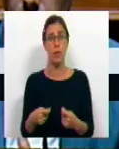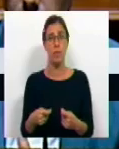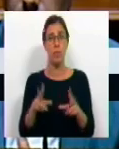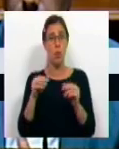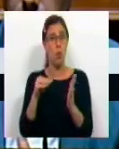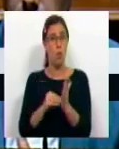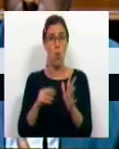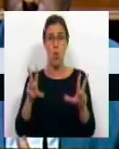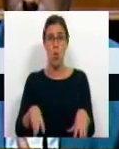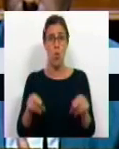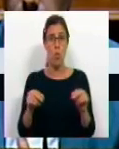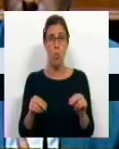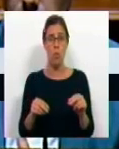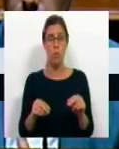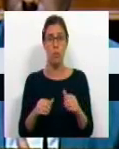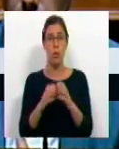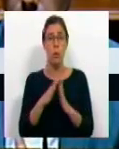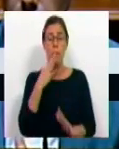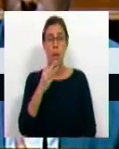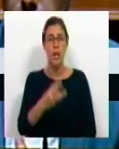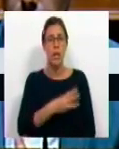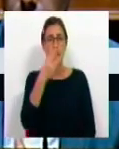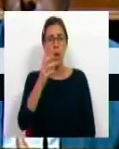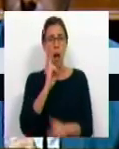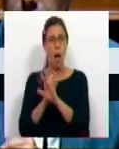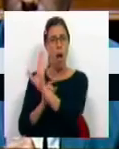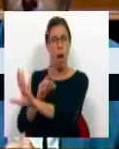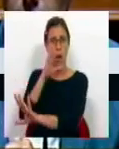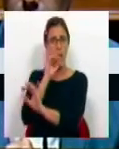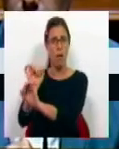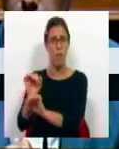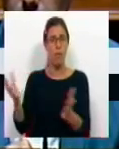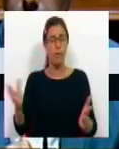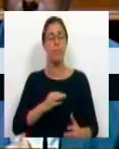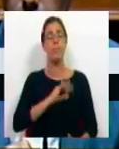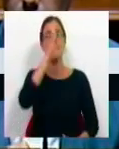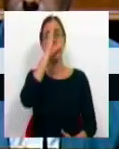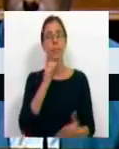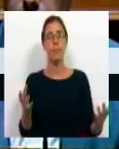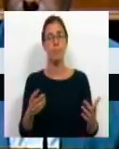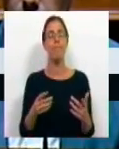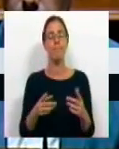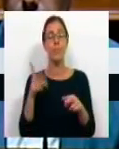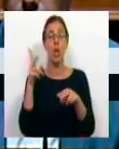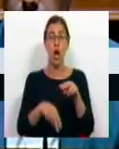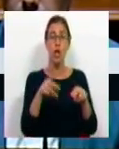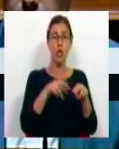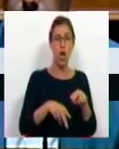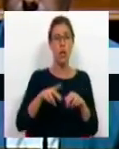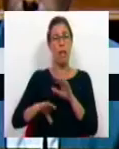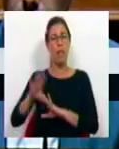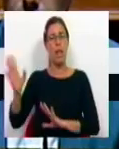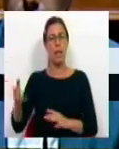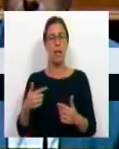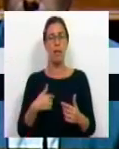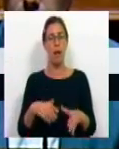foi orçamentada. E foi assim em todos os 3 anos anteriores do governo. Senhor Ministro, o historial de cortes históricos da direita